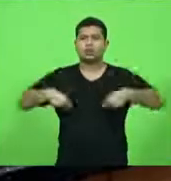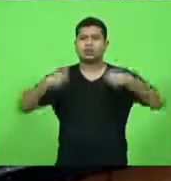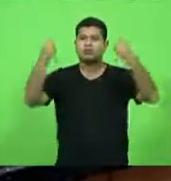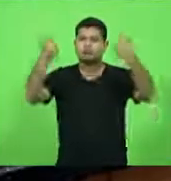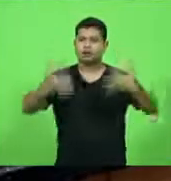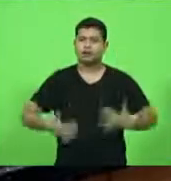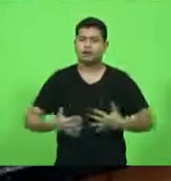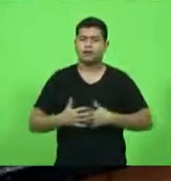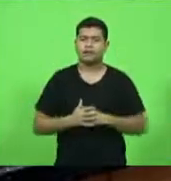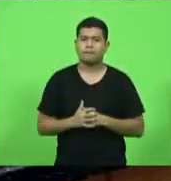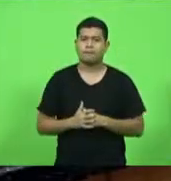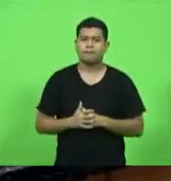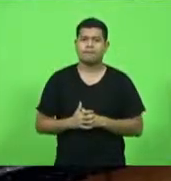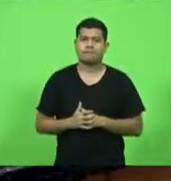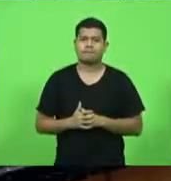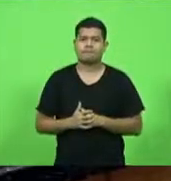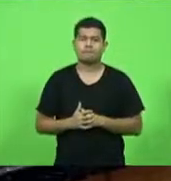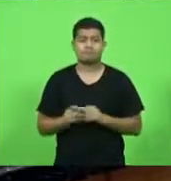Então,